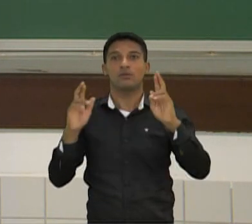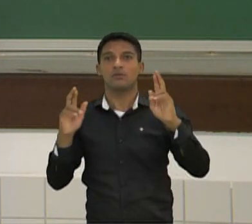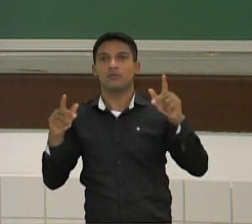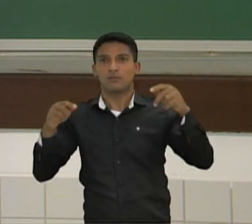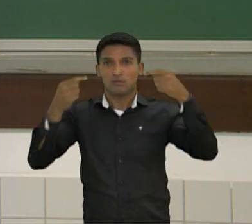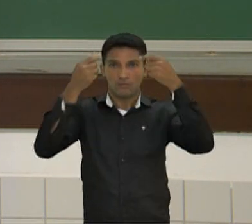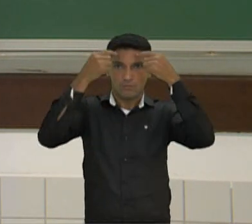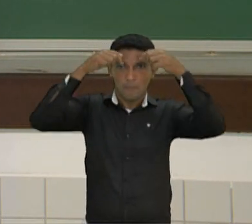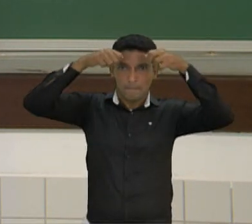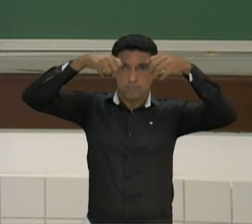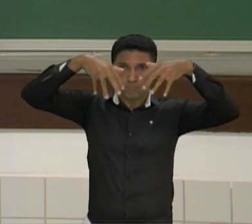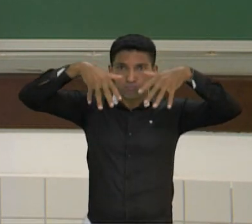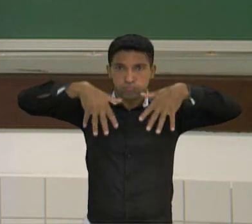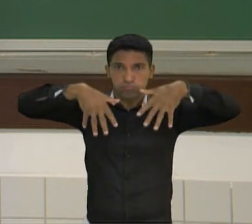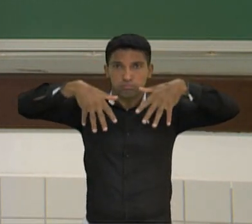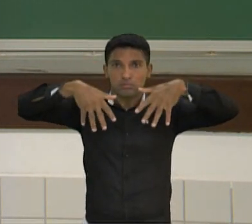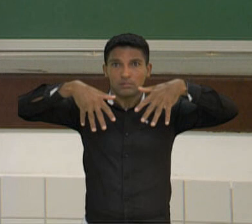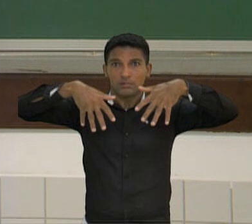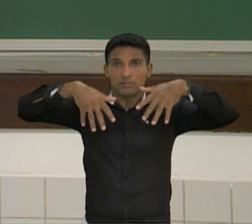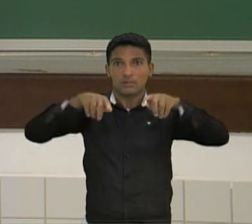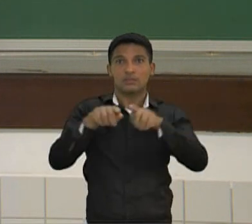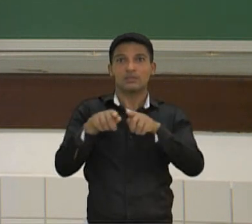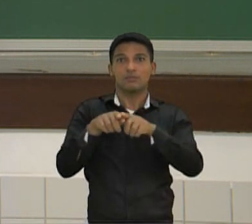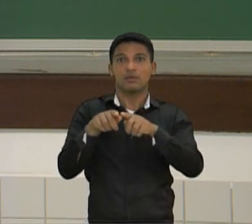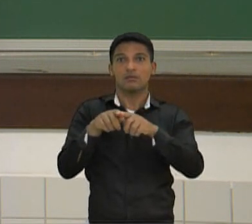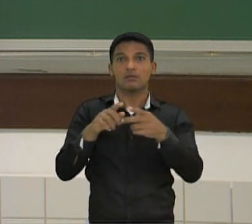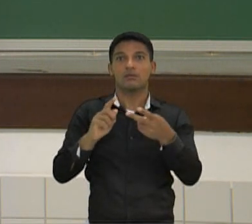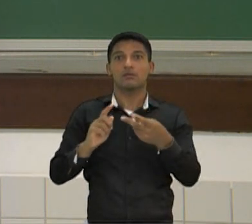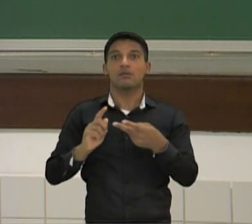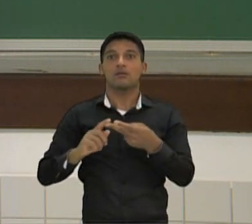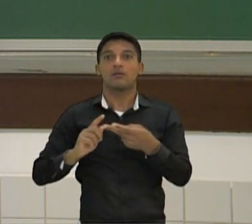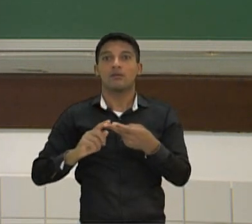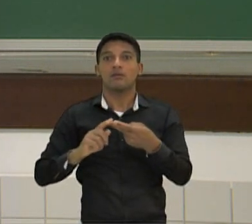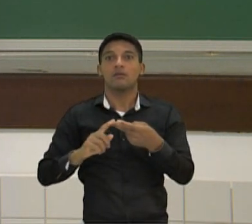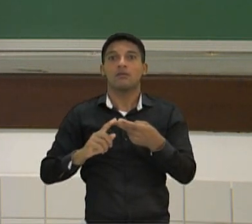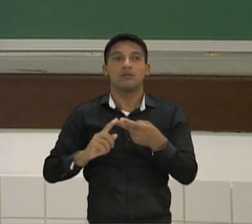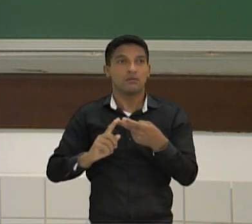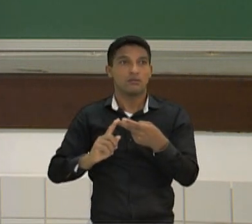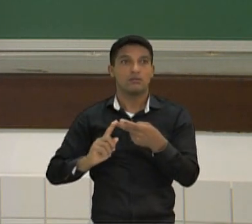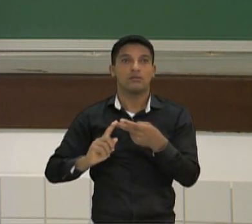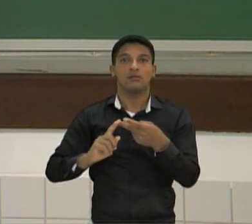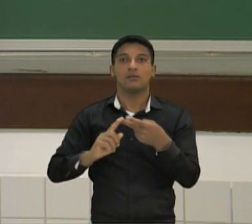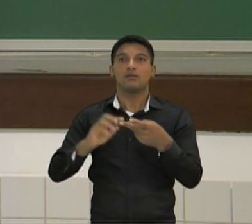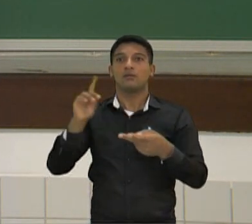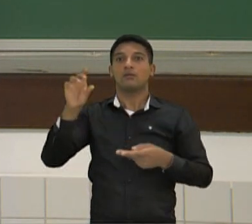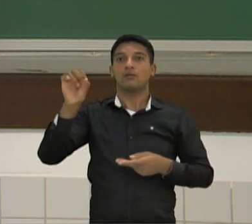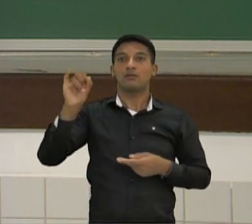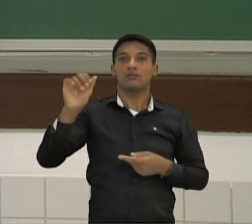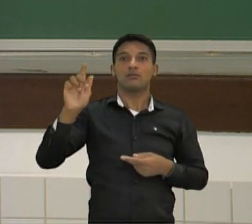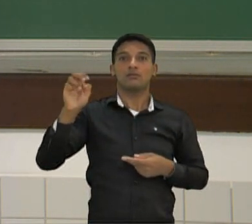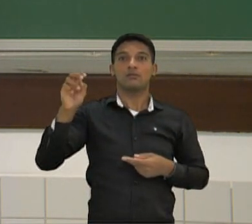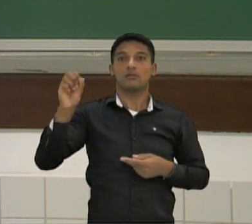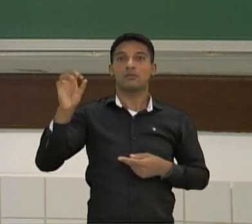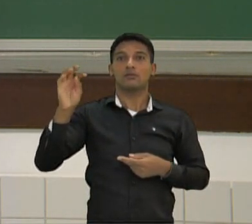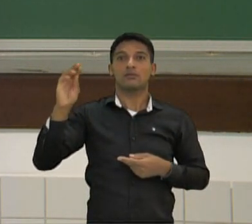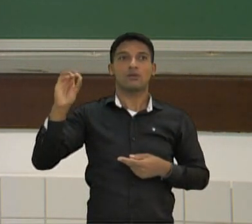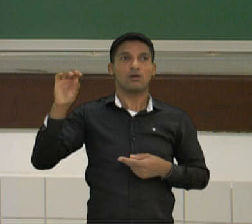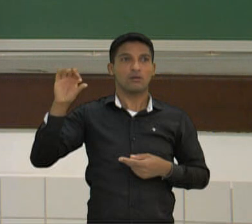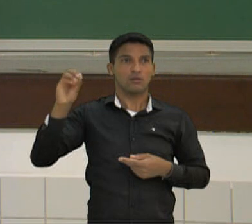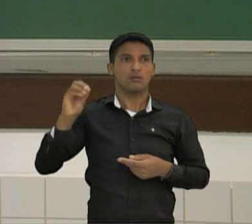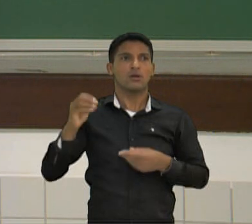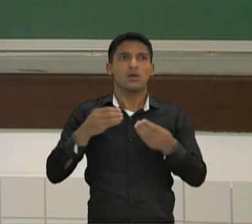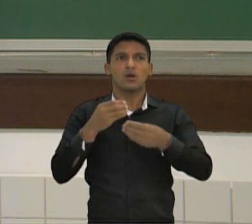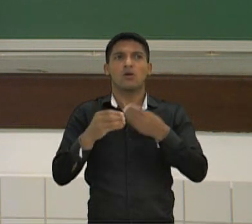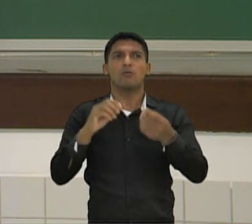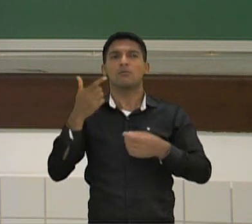continuando? Nesse slide aqui, nós vamos começar falando sobre o sistema digestório para a obtenção de glicose. Tá? que ele vai fazer? O